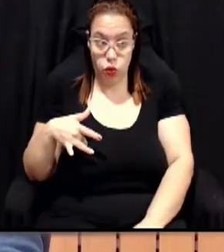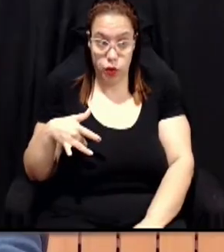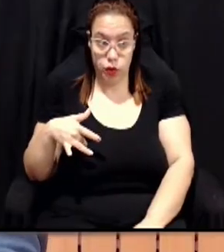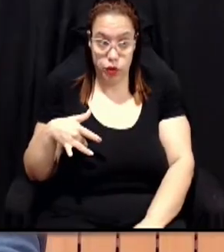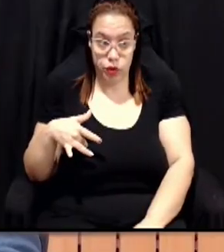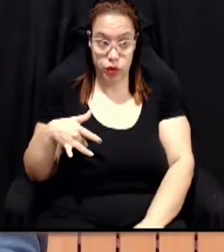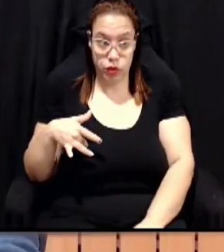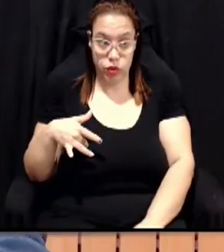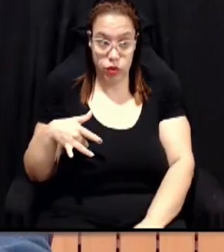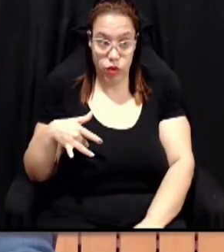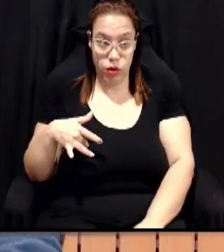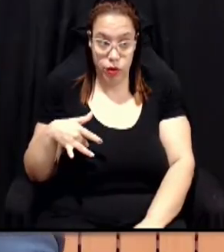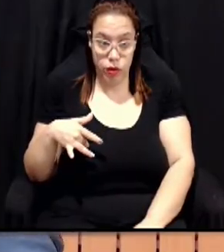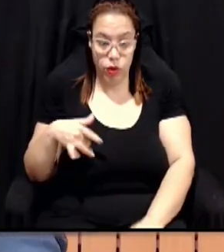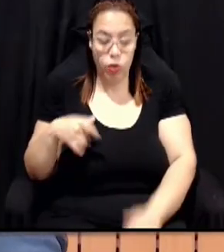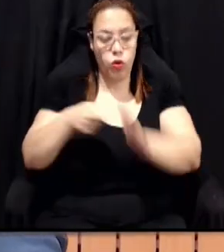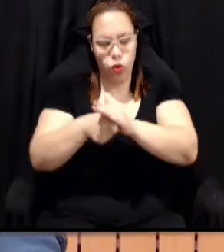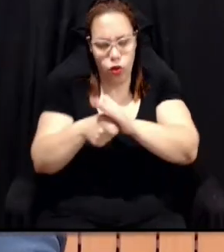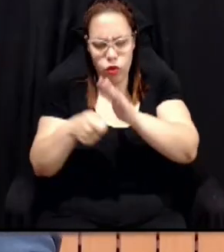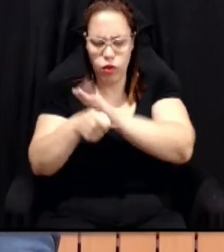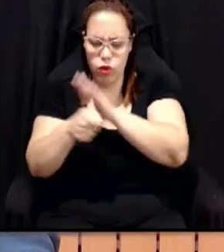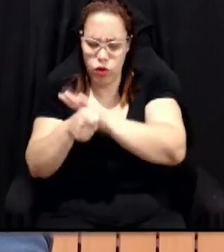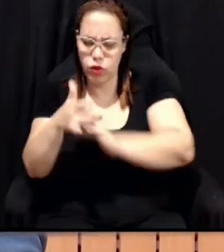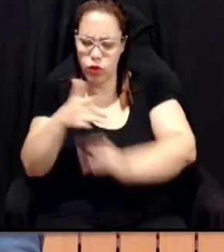os investimentos em saúde foram de